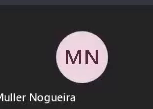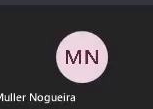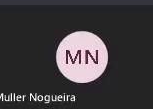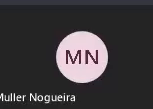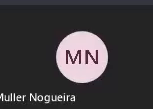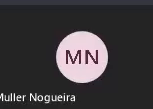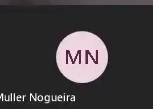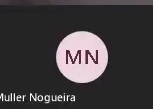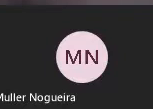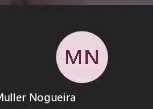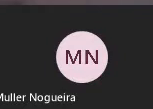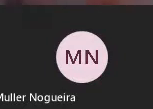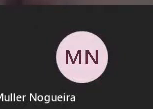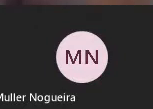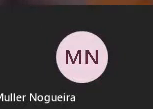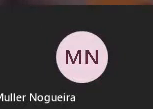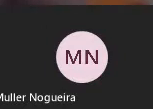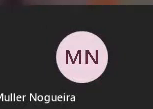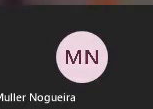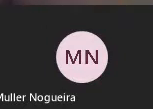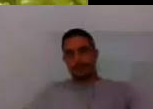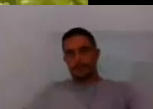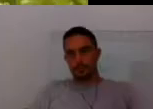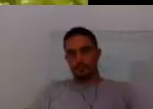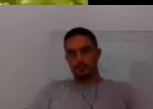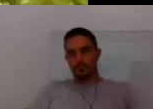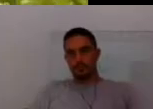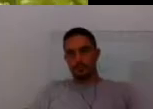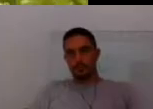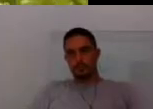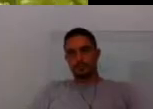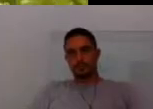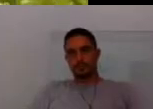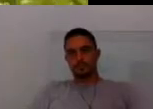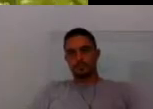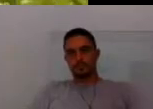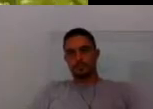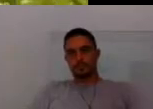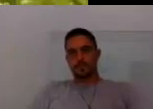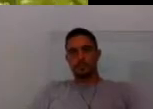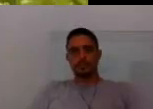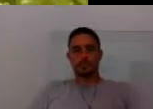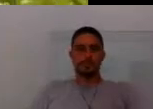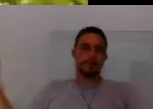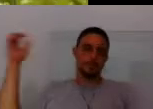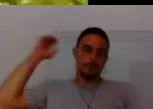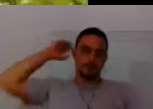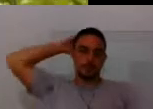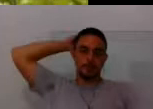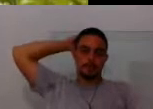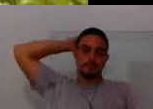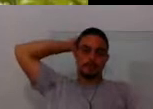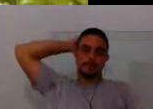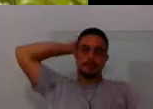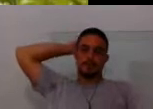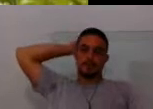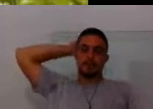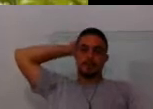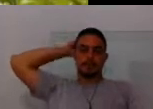a como que vai proceder essa questão aí das aulas de vocês ao vivo,